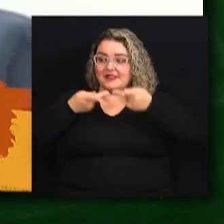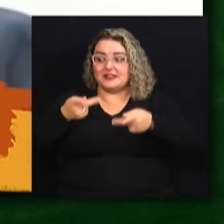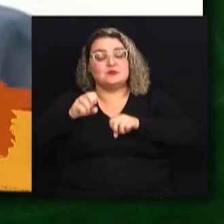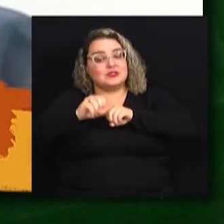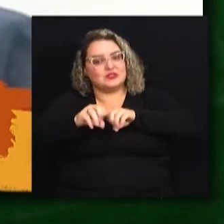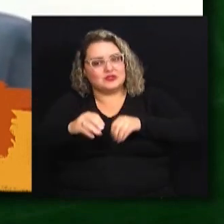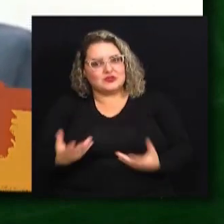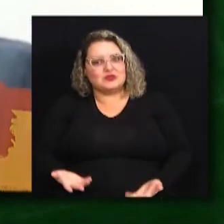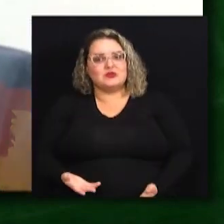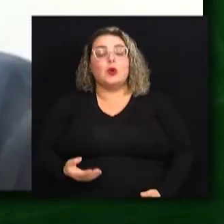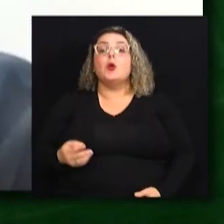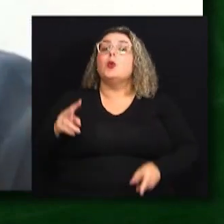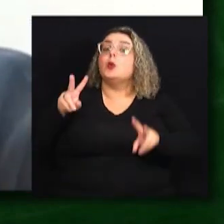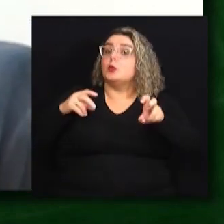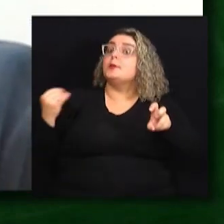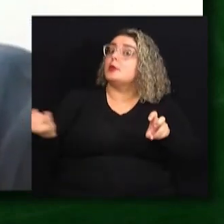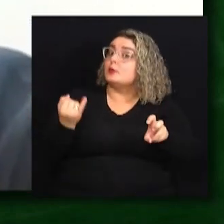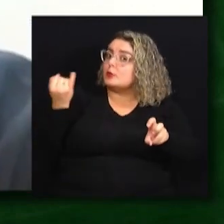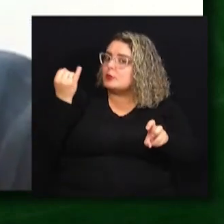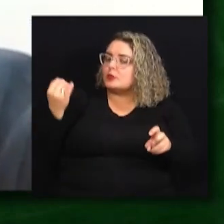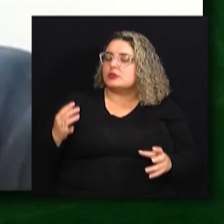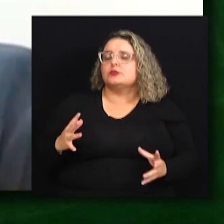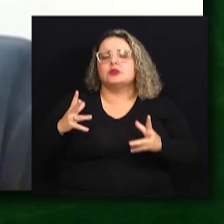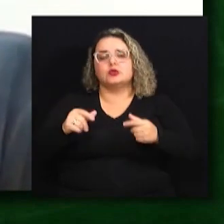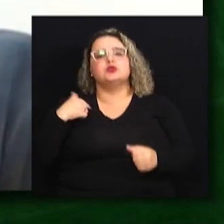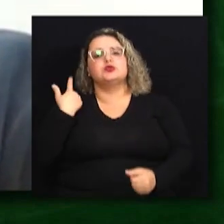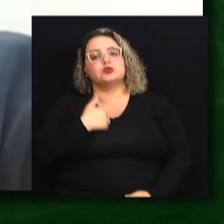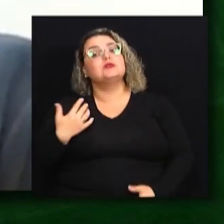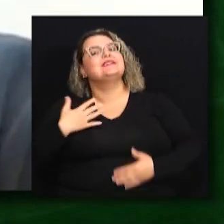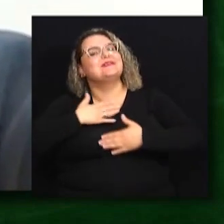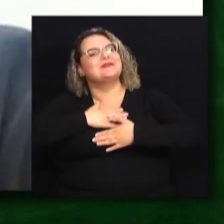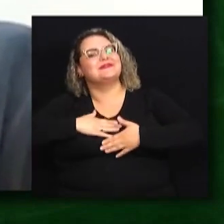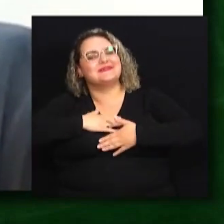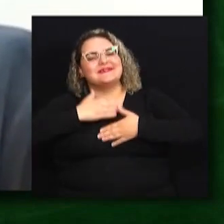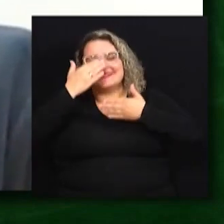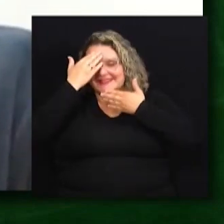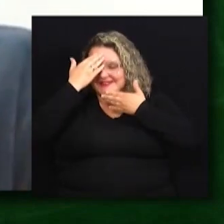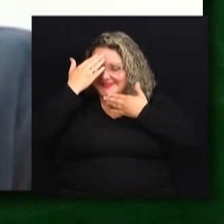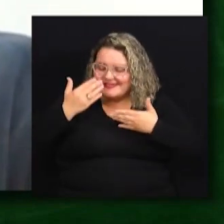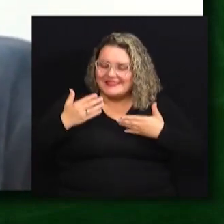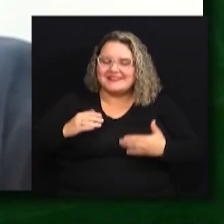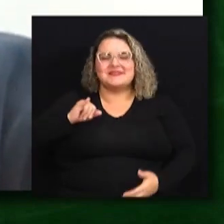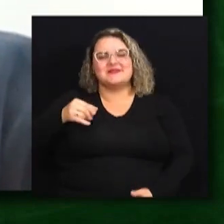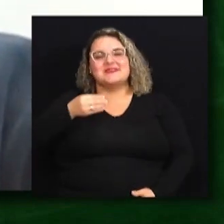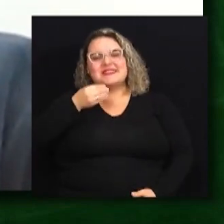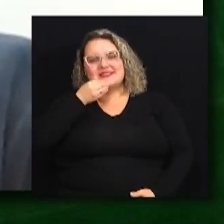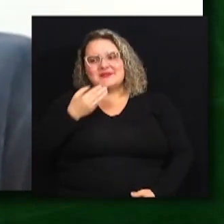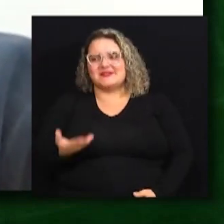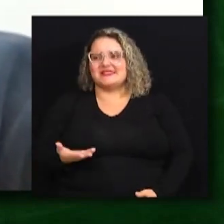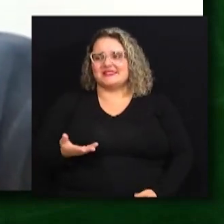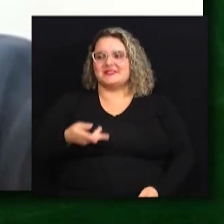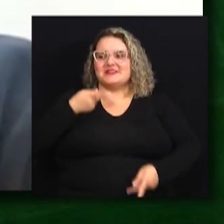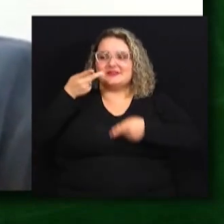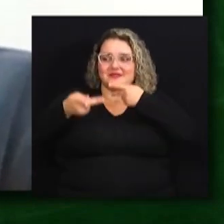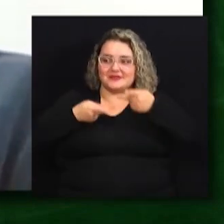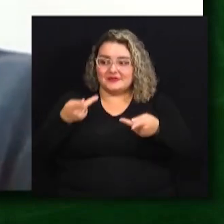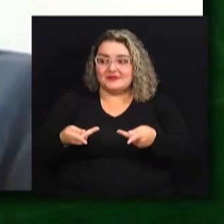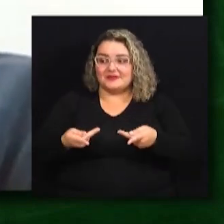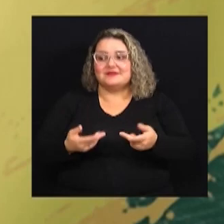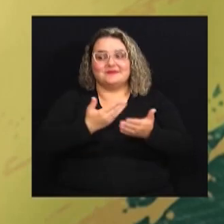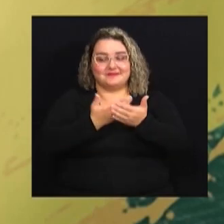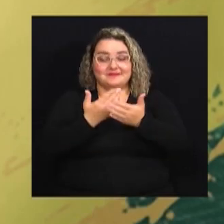E olha só, na abertura da Superliga Masculina de Vôlei, o Renata recebeu o São José aqui no ginásio do